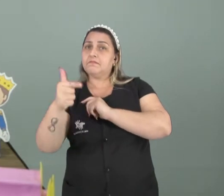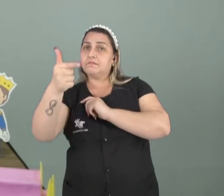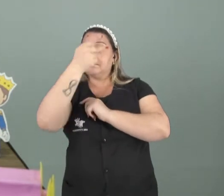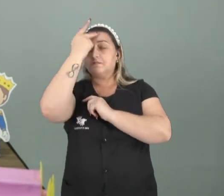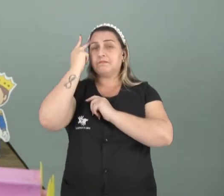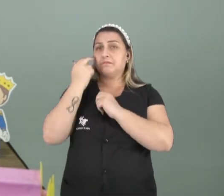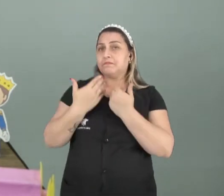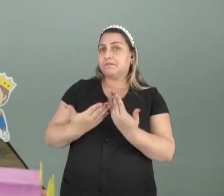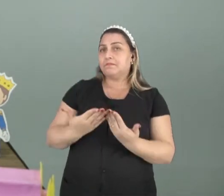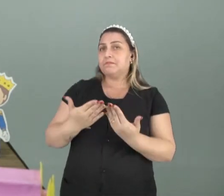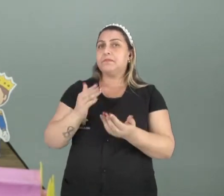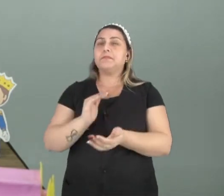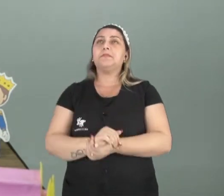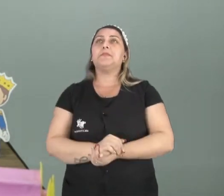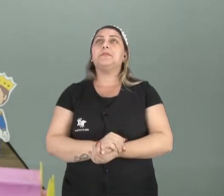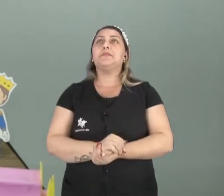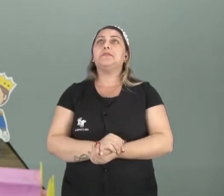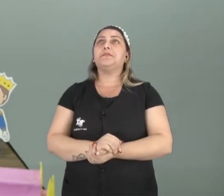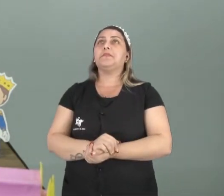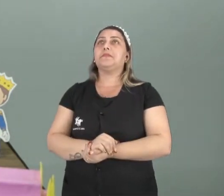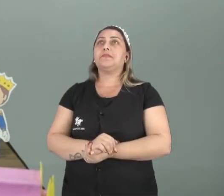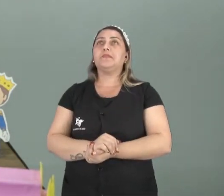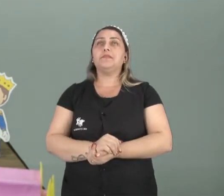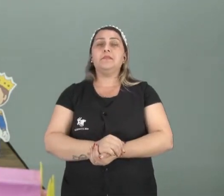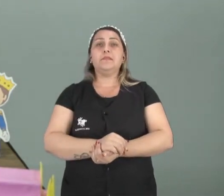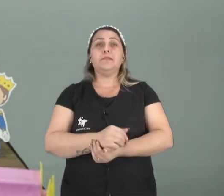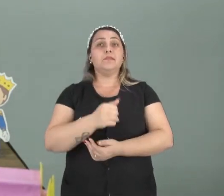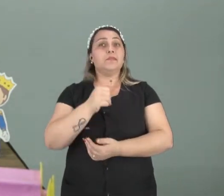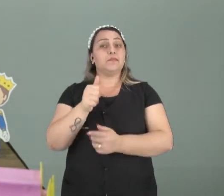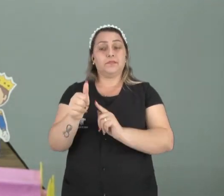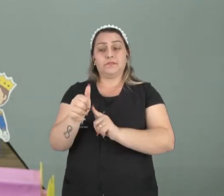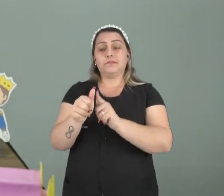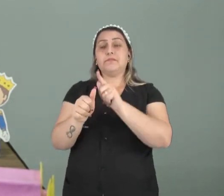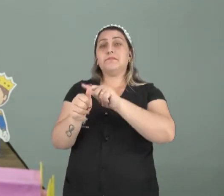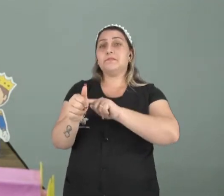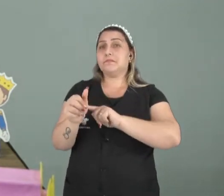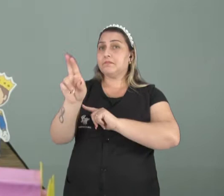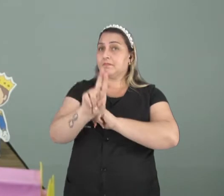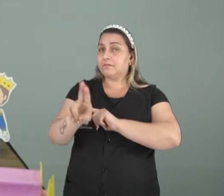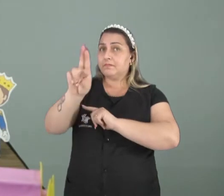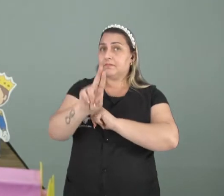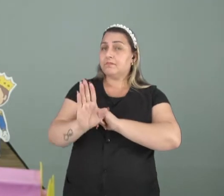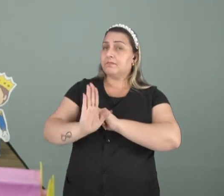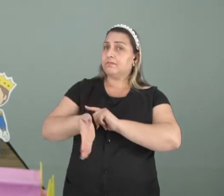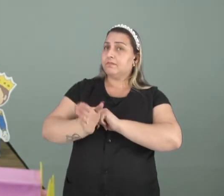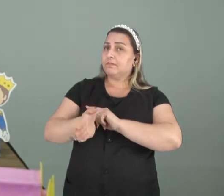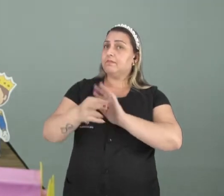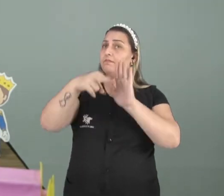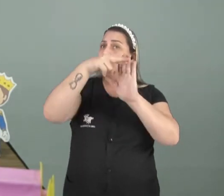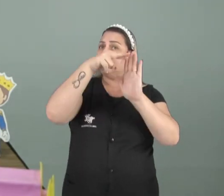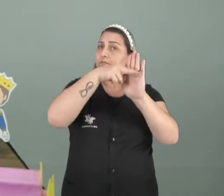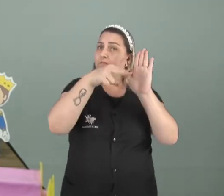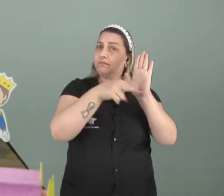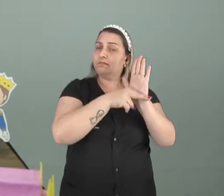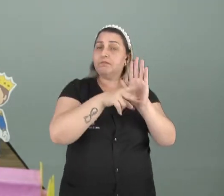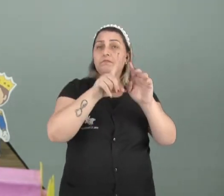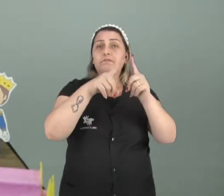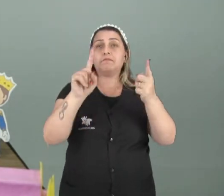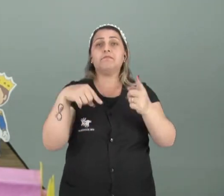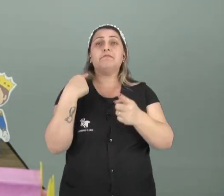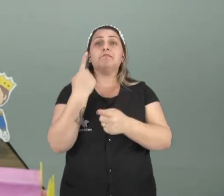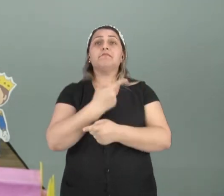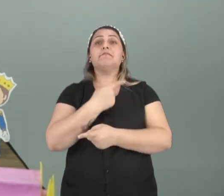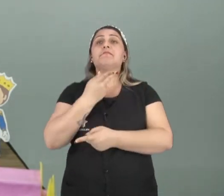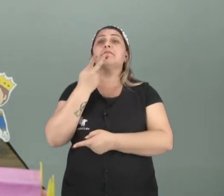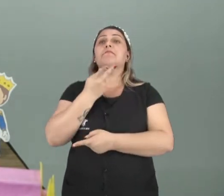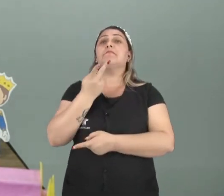Isso mesmo. A não ser que essas polegadas sejam utilizadas já de forma padronizada. Mas nós estamos